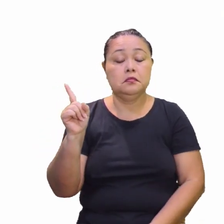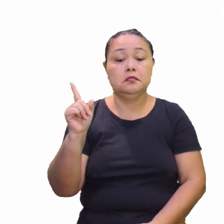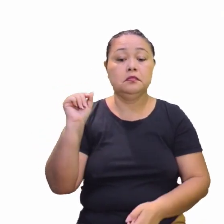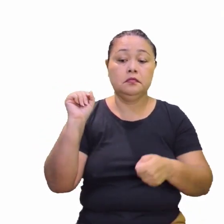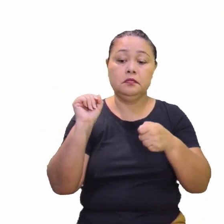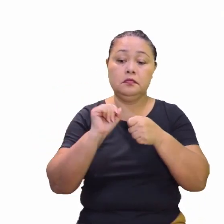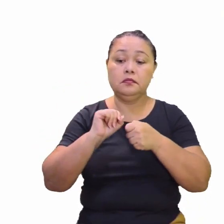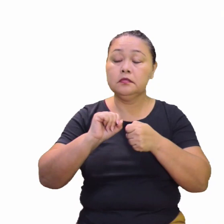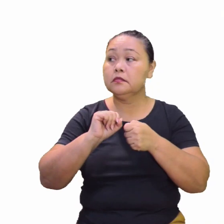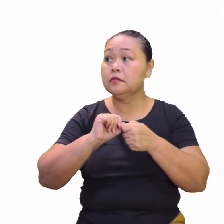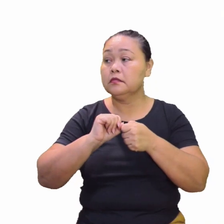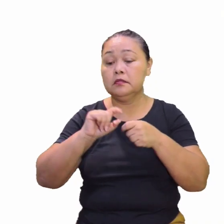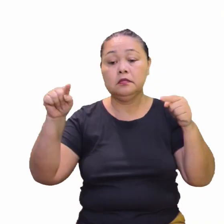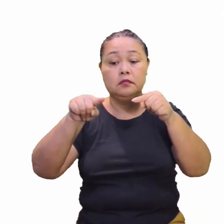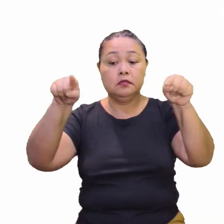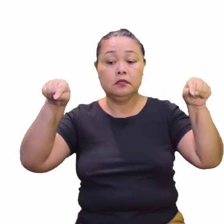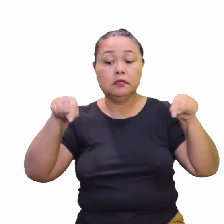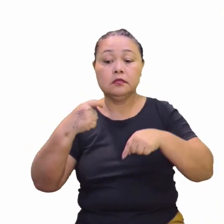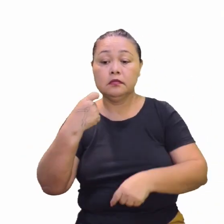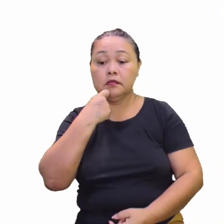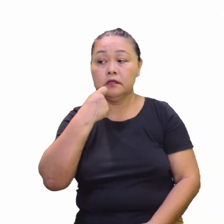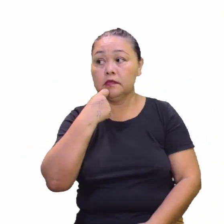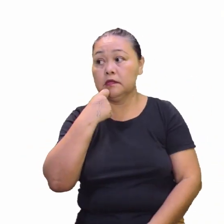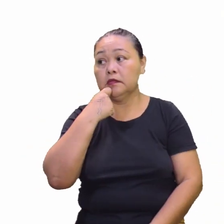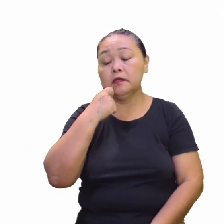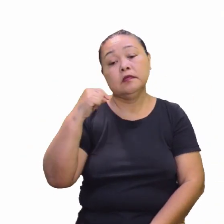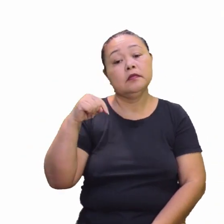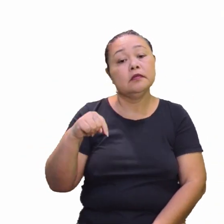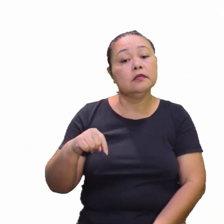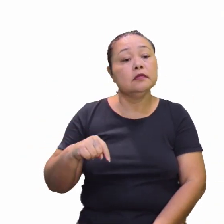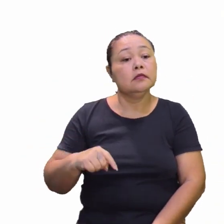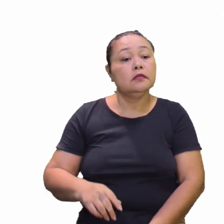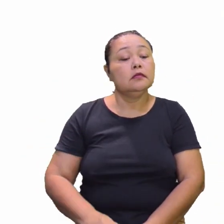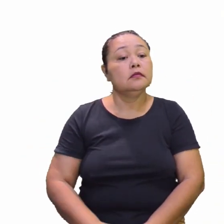né? Fazer produção de peixe